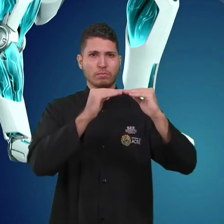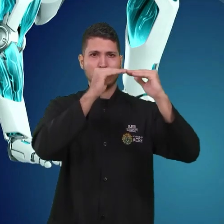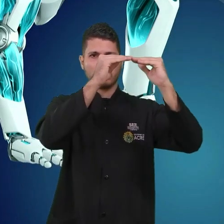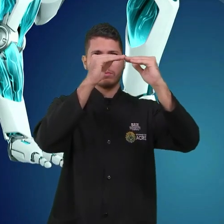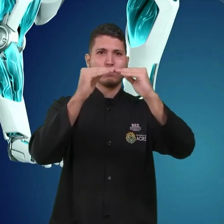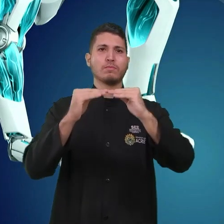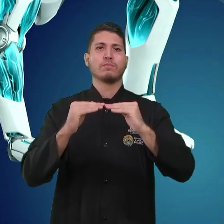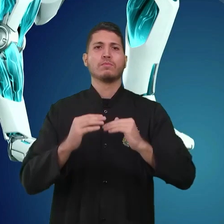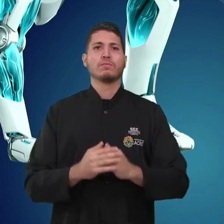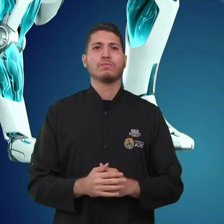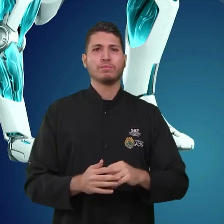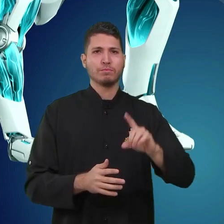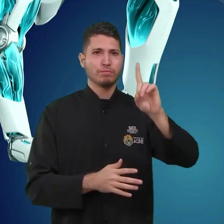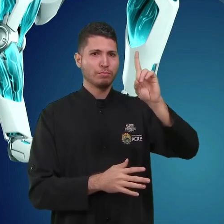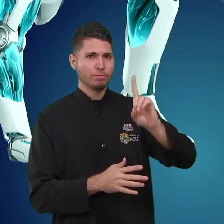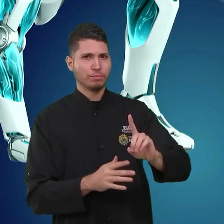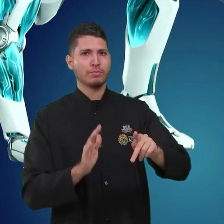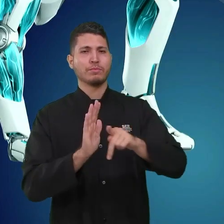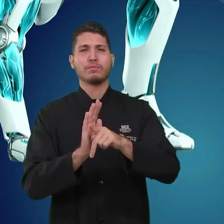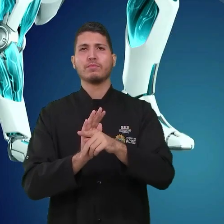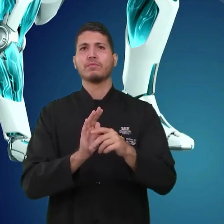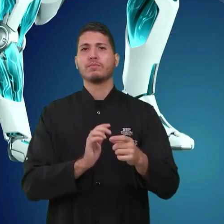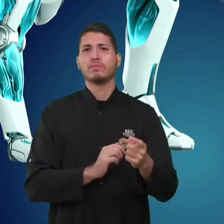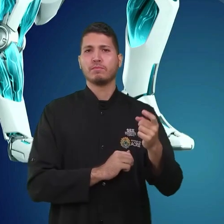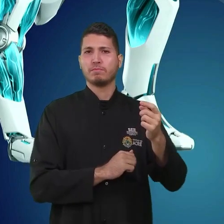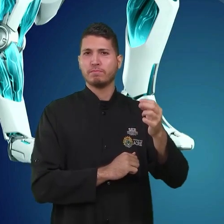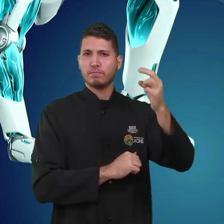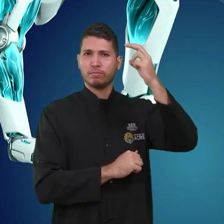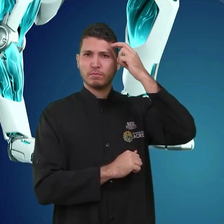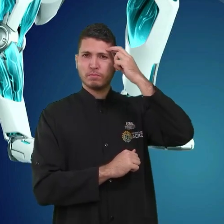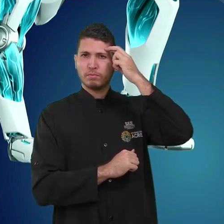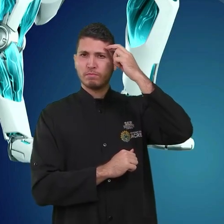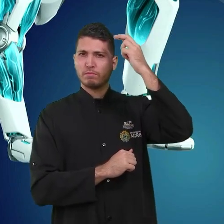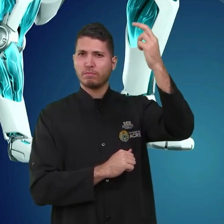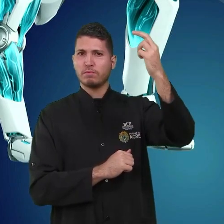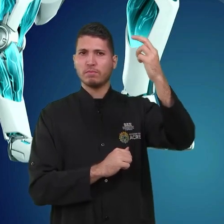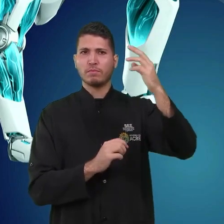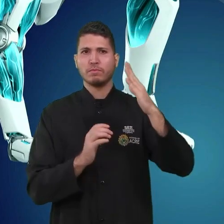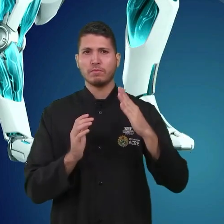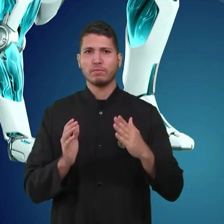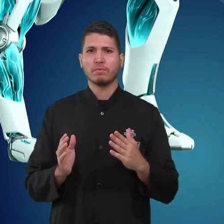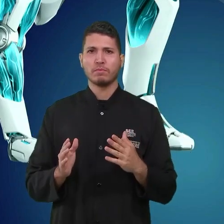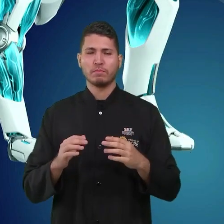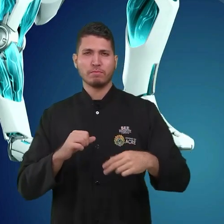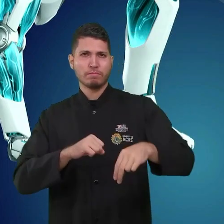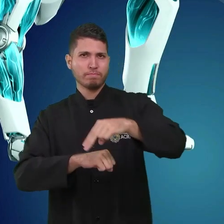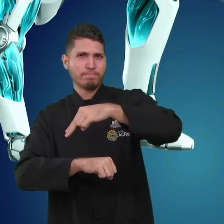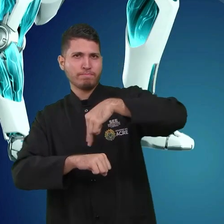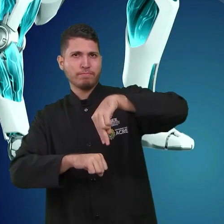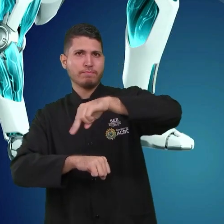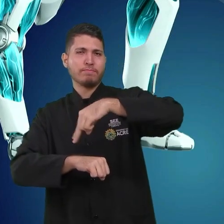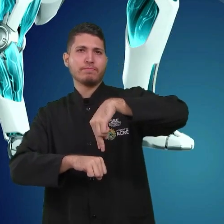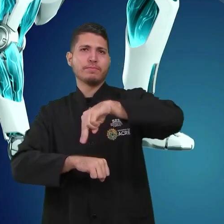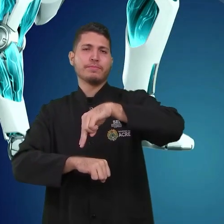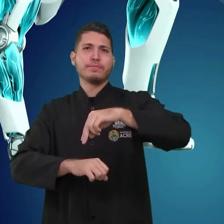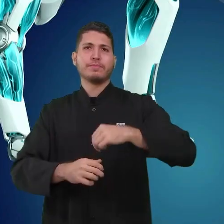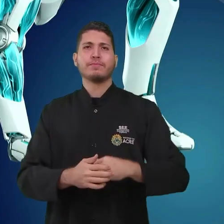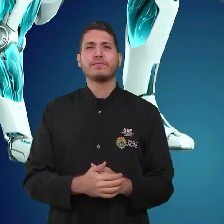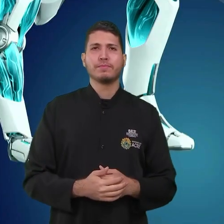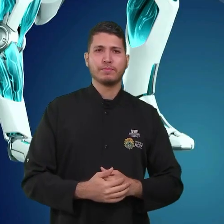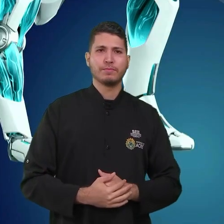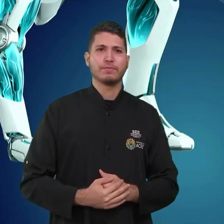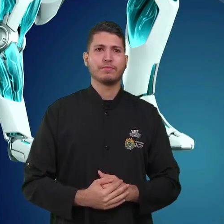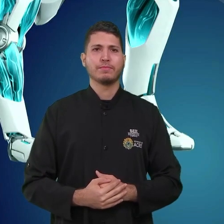propriedade intelectual concentrados nessas nações. Outra característica muito importante é